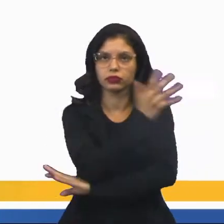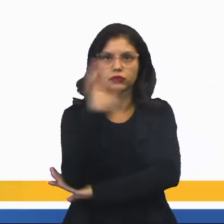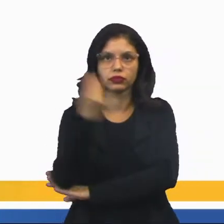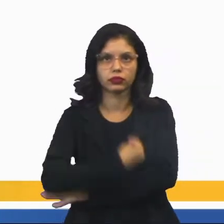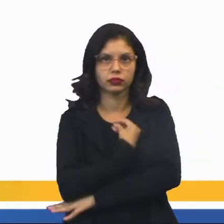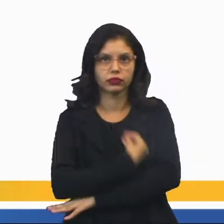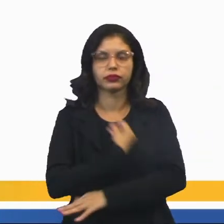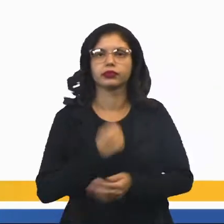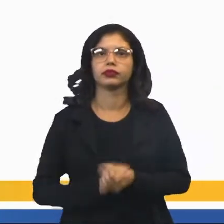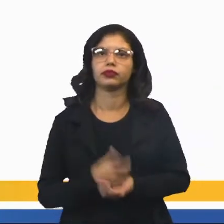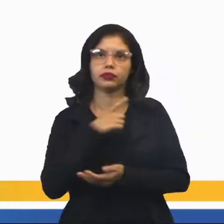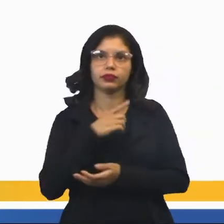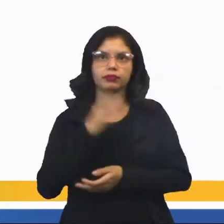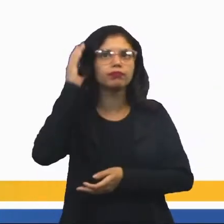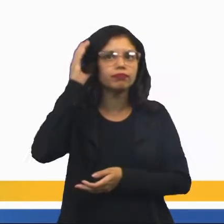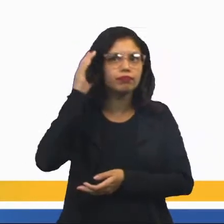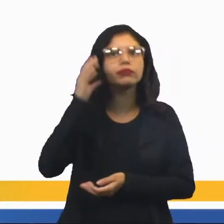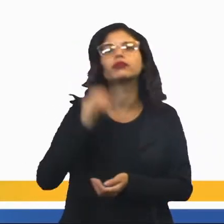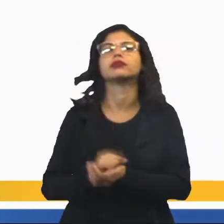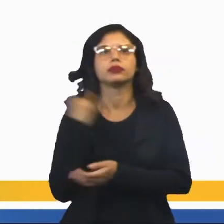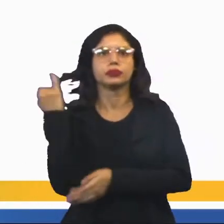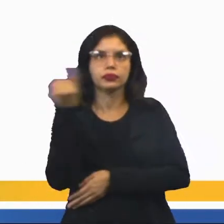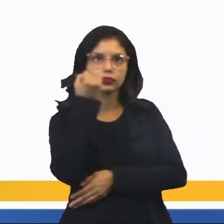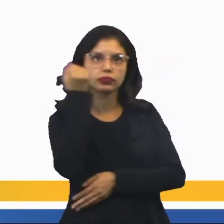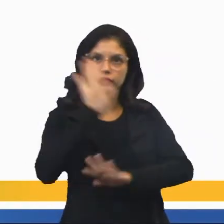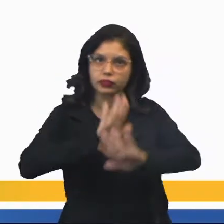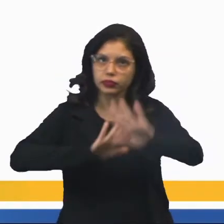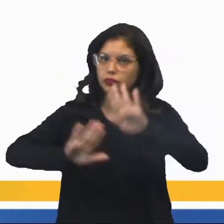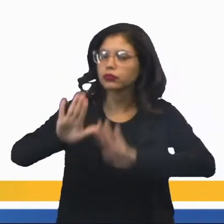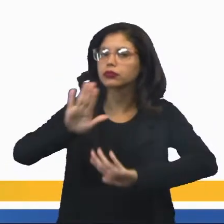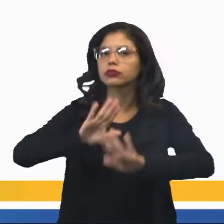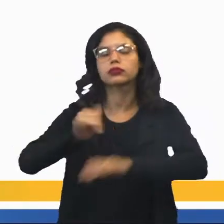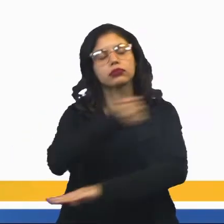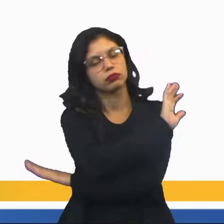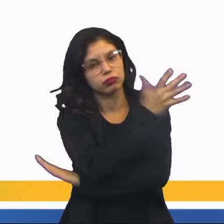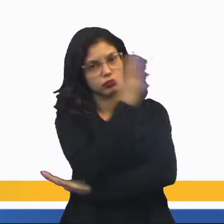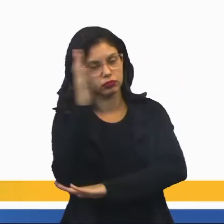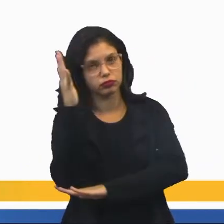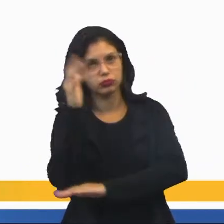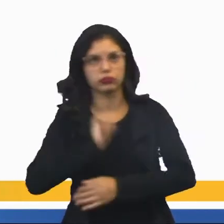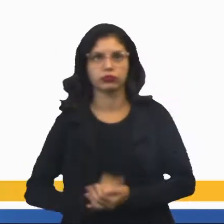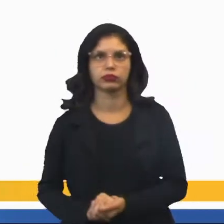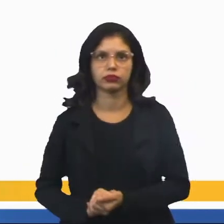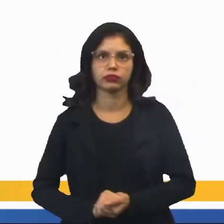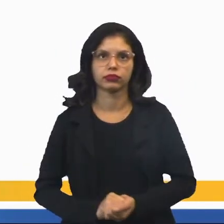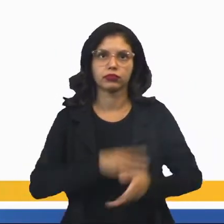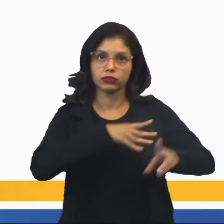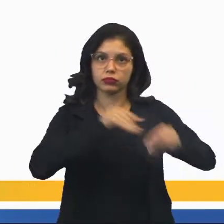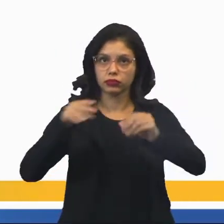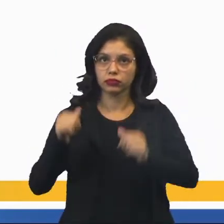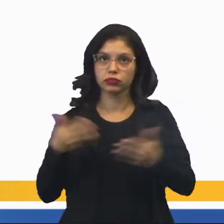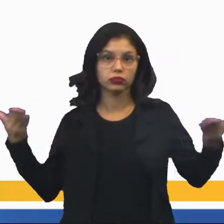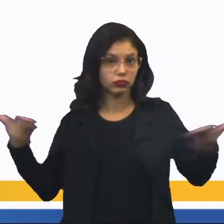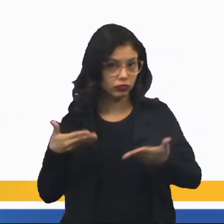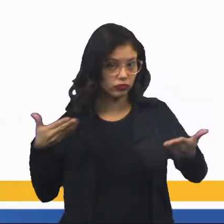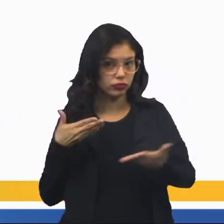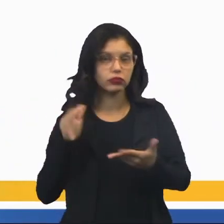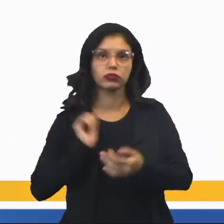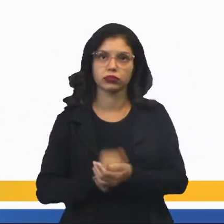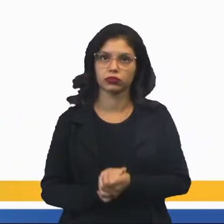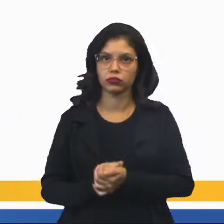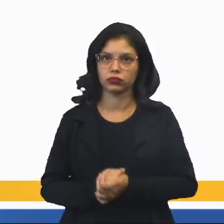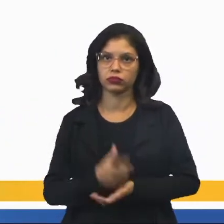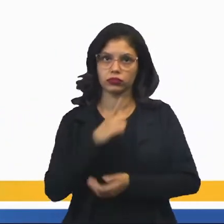naturais para viver, têm consciência da importância da preservação do meio ambiente. Nas terras que